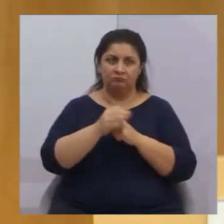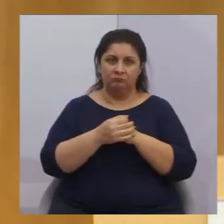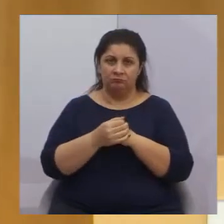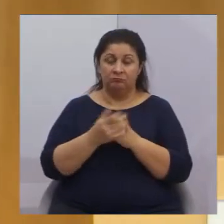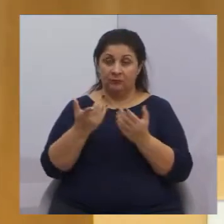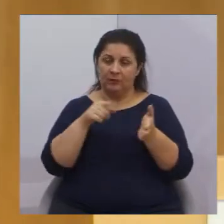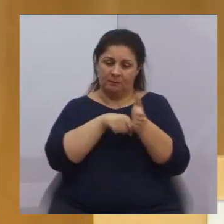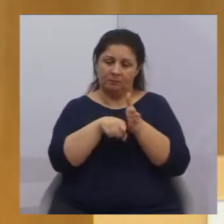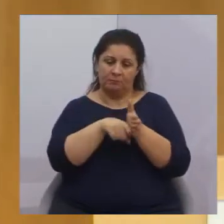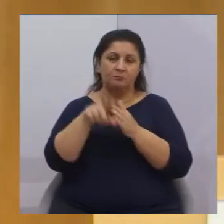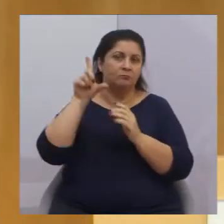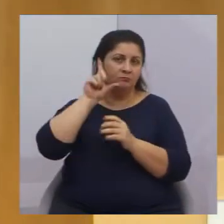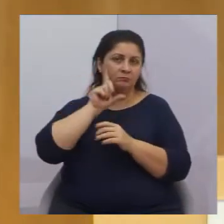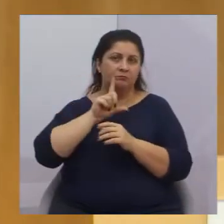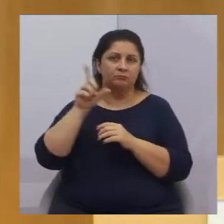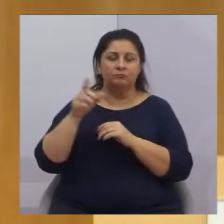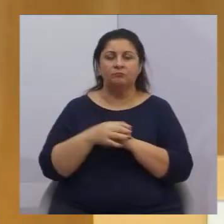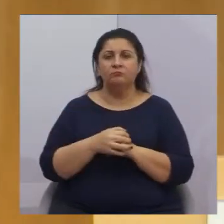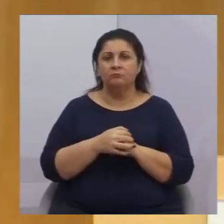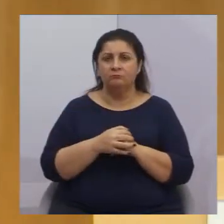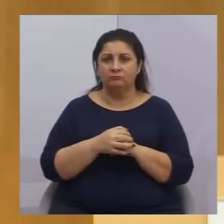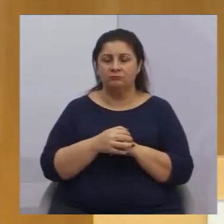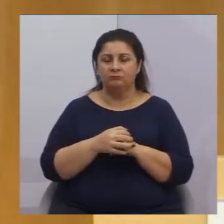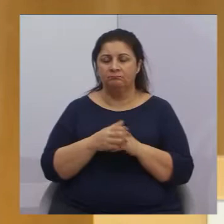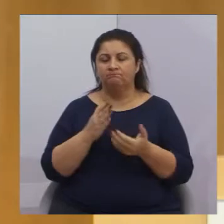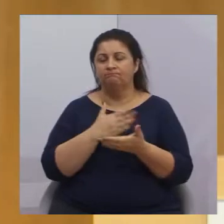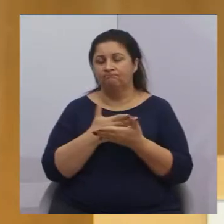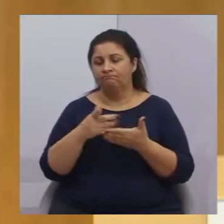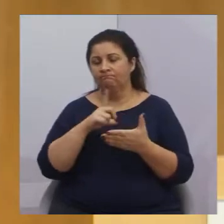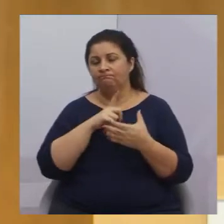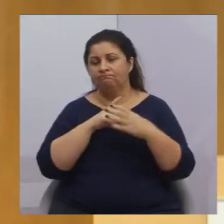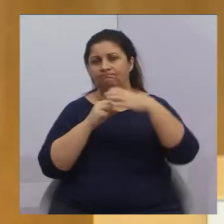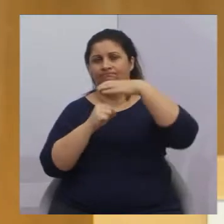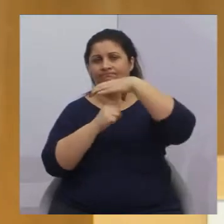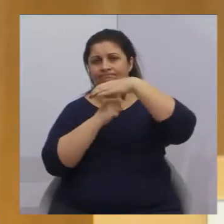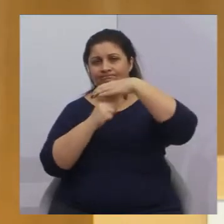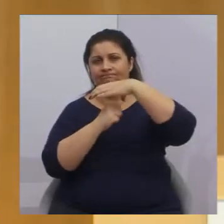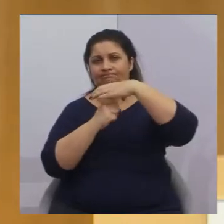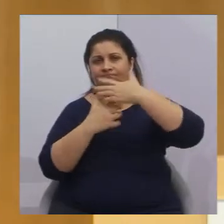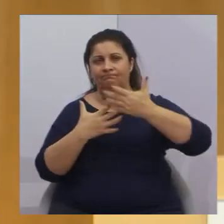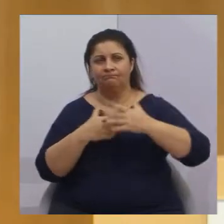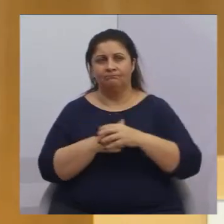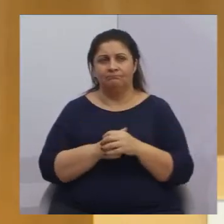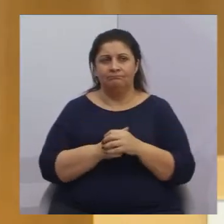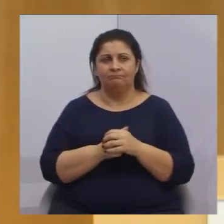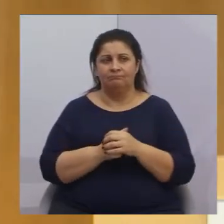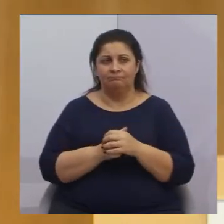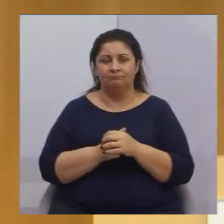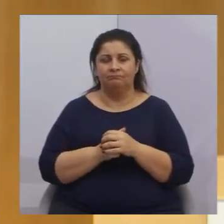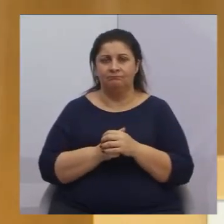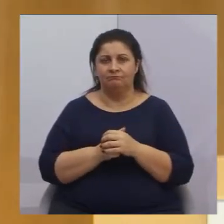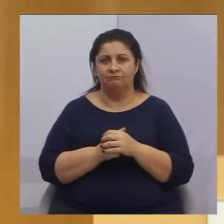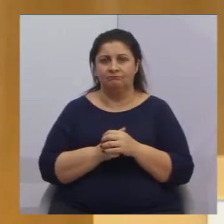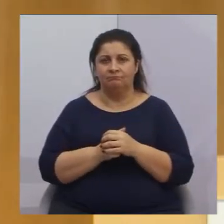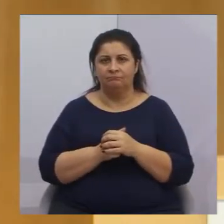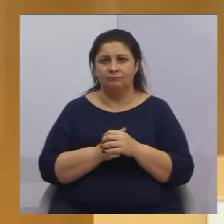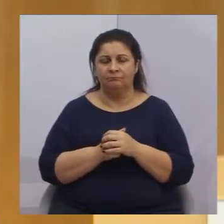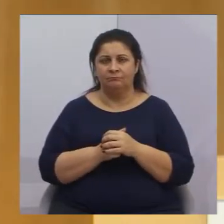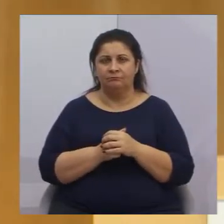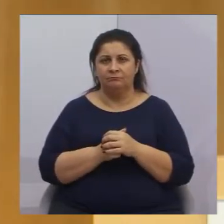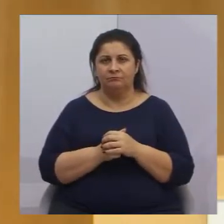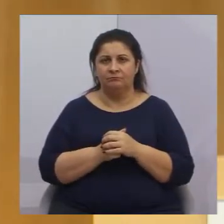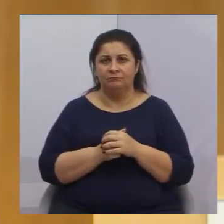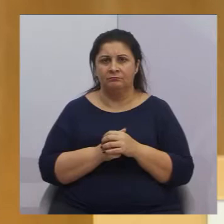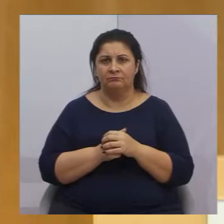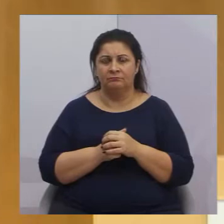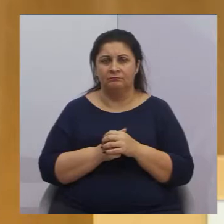Unidos, né, acabaram pedindo desligamento dos seus trabalhos para assumir essa posição de